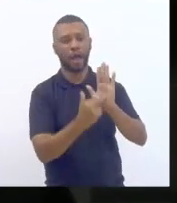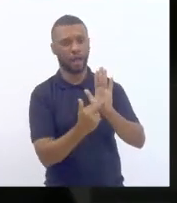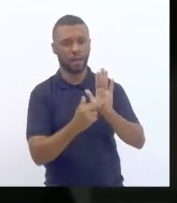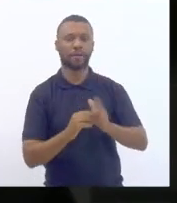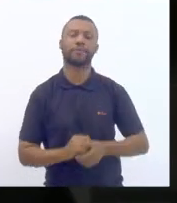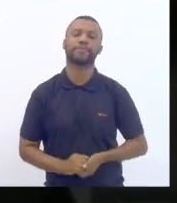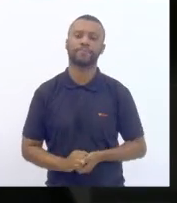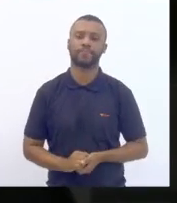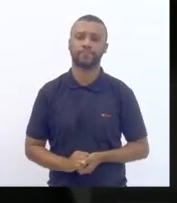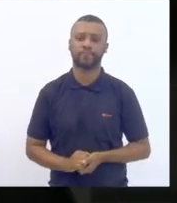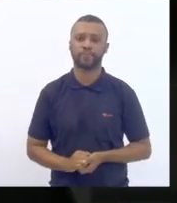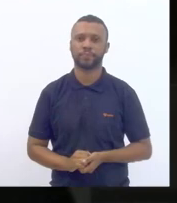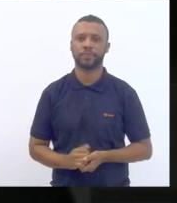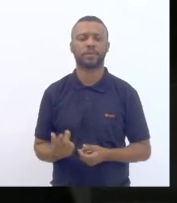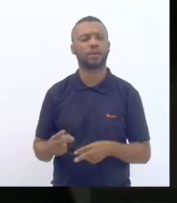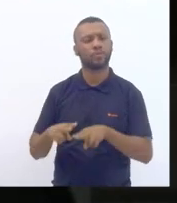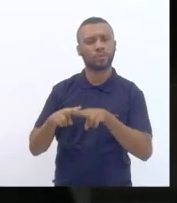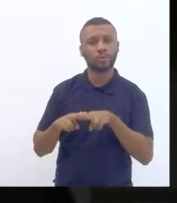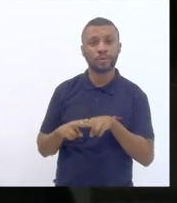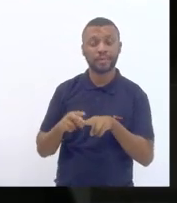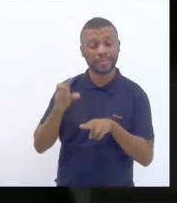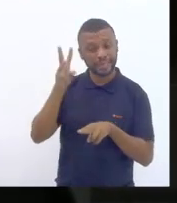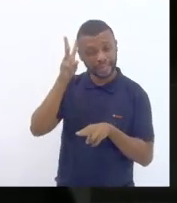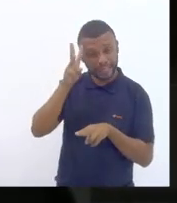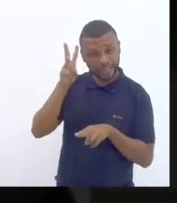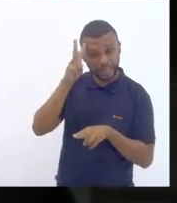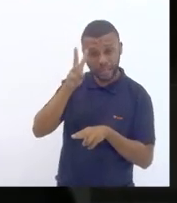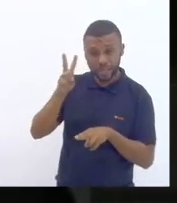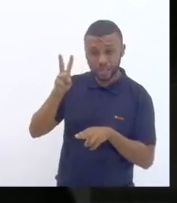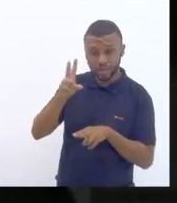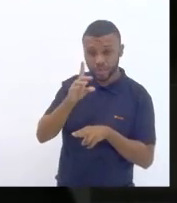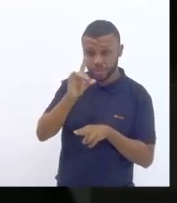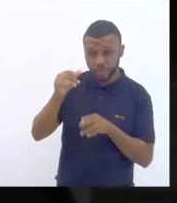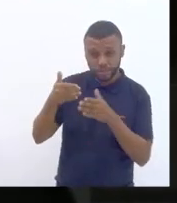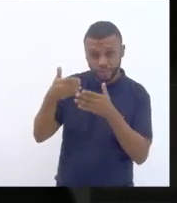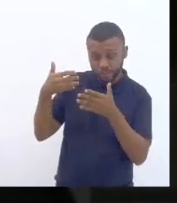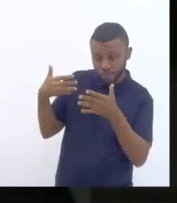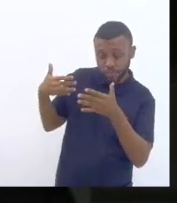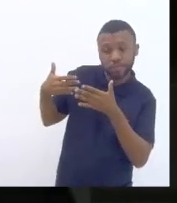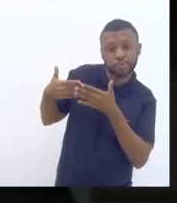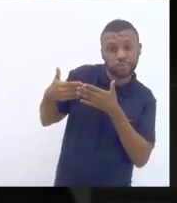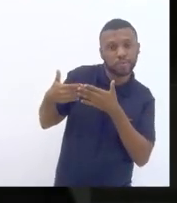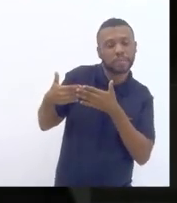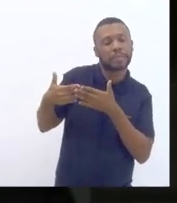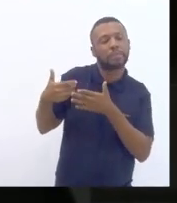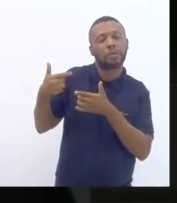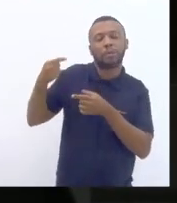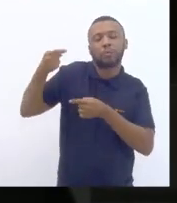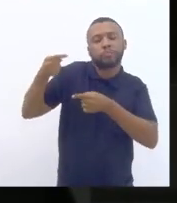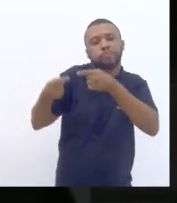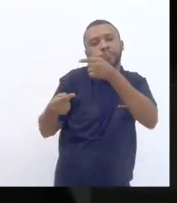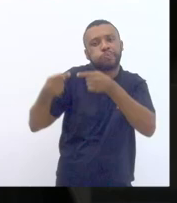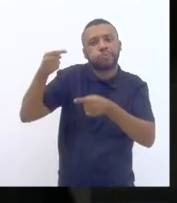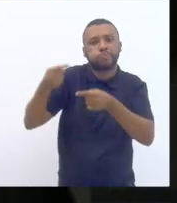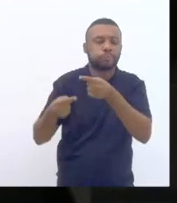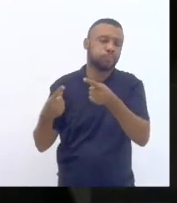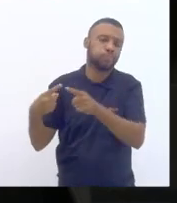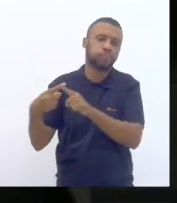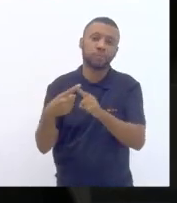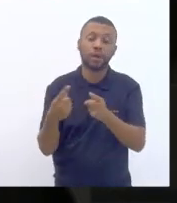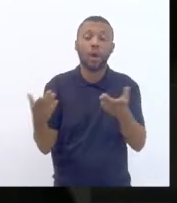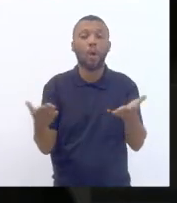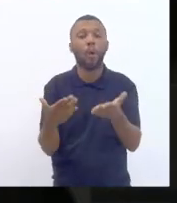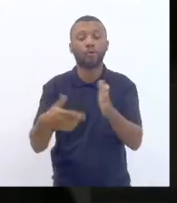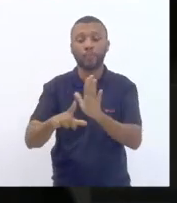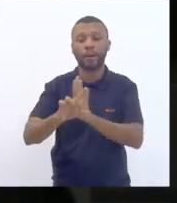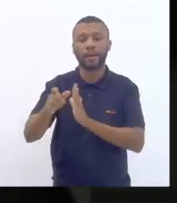esses três últimos dias estão com a pauta muito intensa porque a Rigor uma lei sancionada hoje